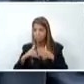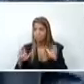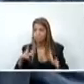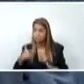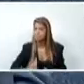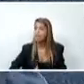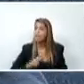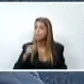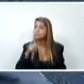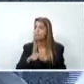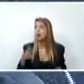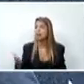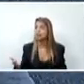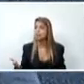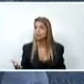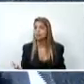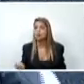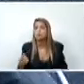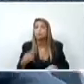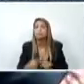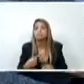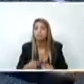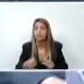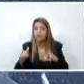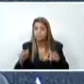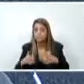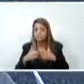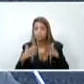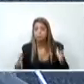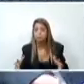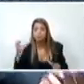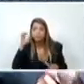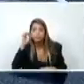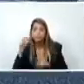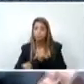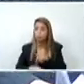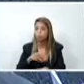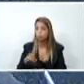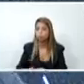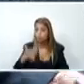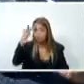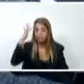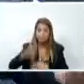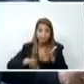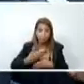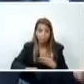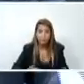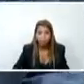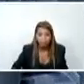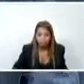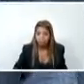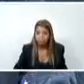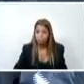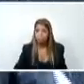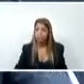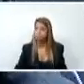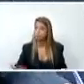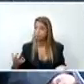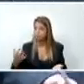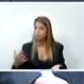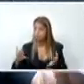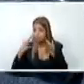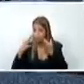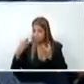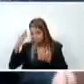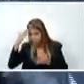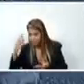estaremos lá, porque eu acho que é incrível. A audiência pública é para ouvir o povo. Eu não sei para que esse atropelo, porque nós vamos ouvir o povo hoje, como já foi